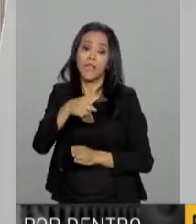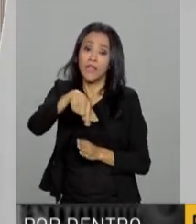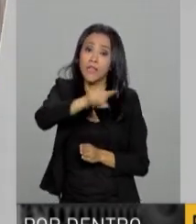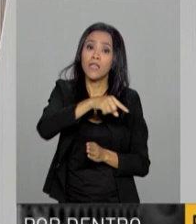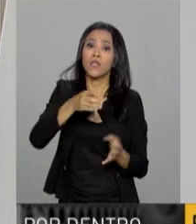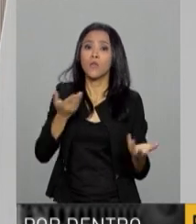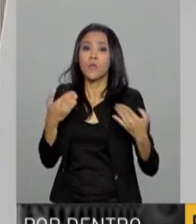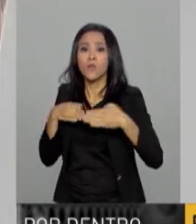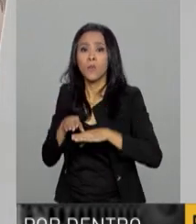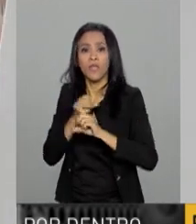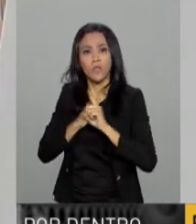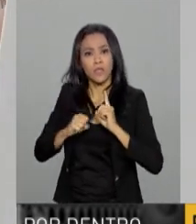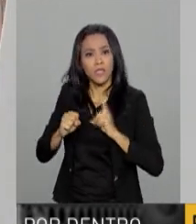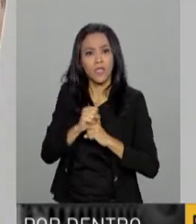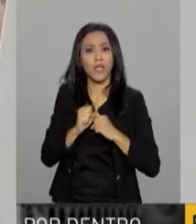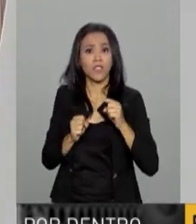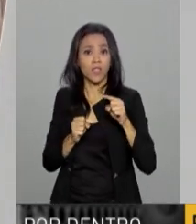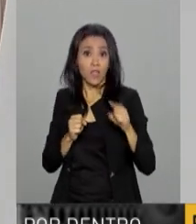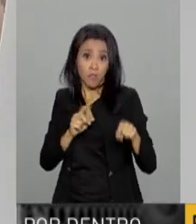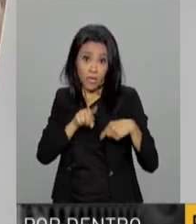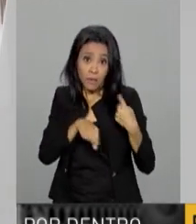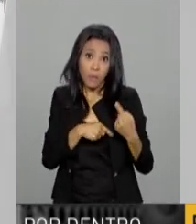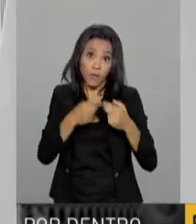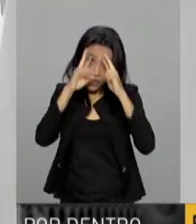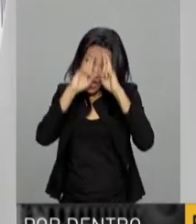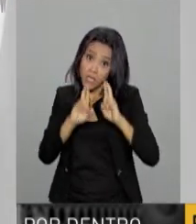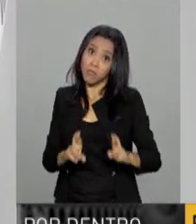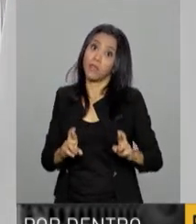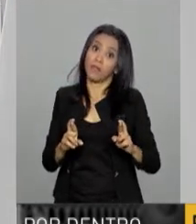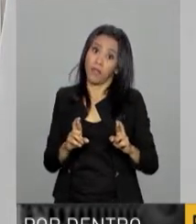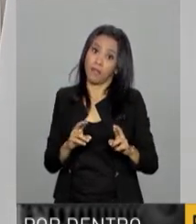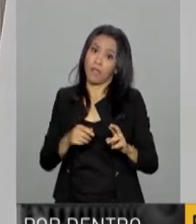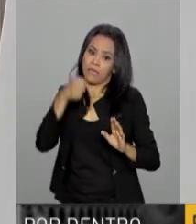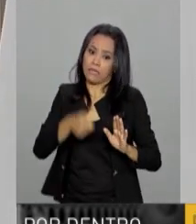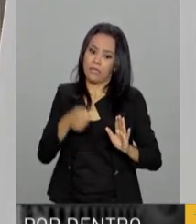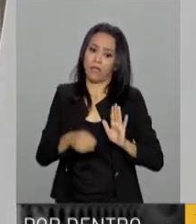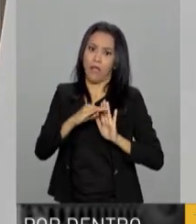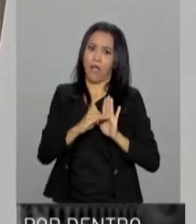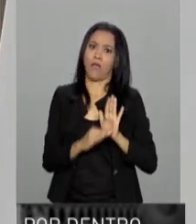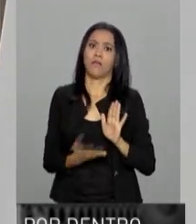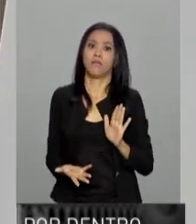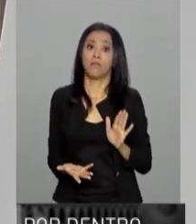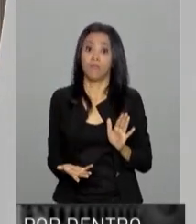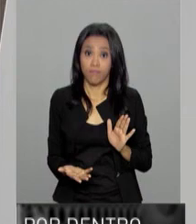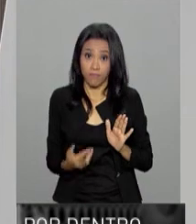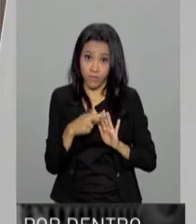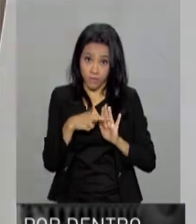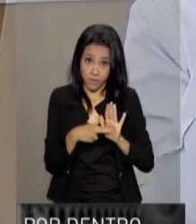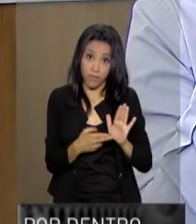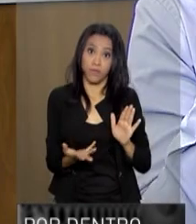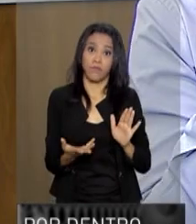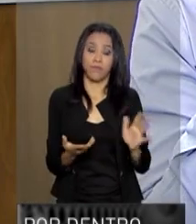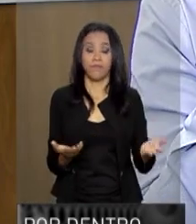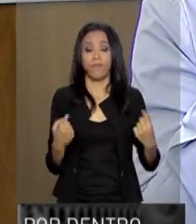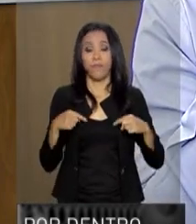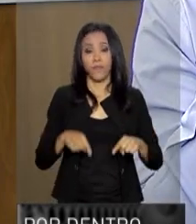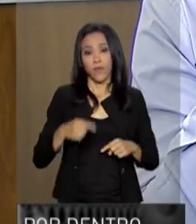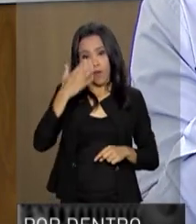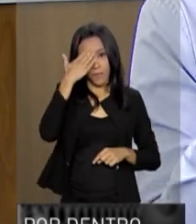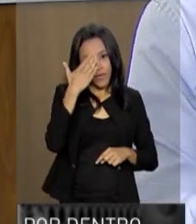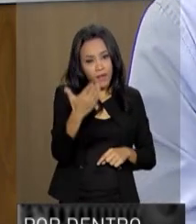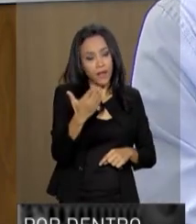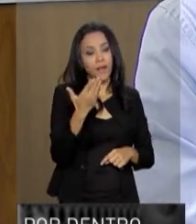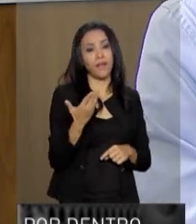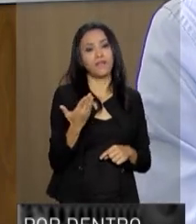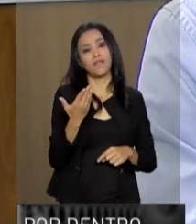depois que eles cumprirem essas medidas disciplinares o la equidad pela sua participação a participação do